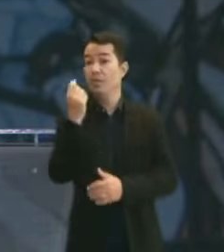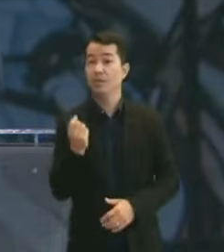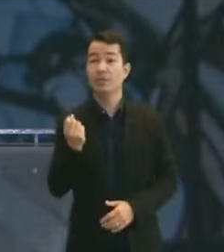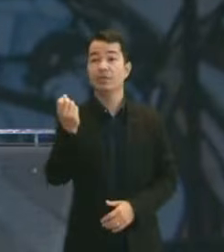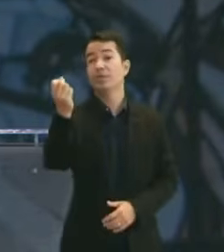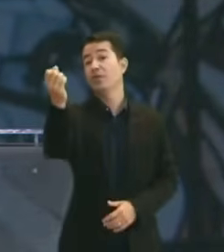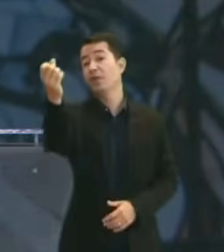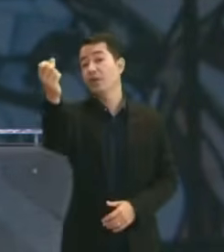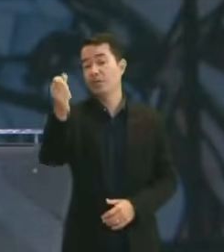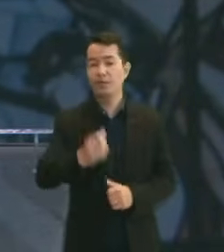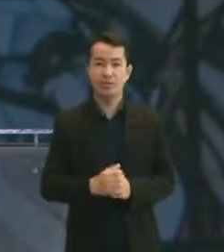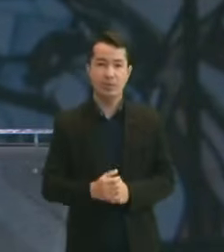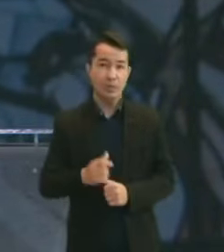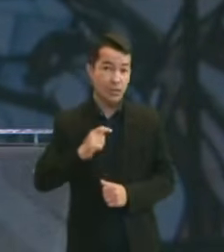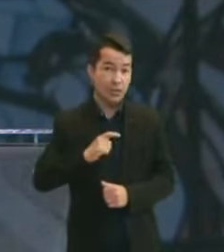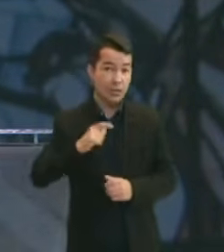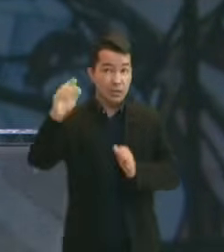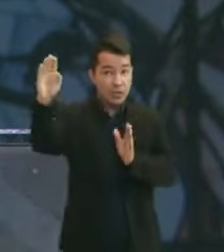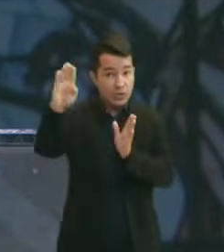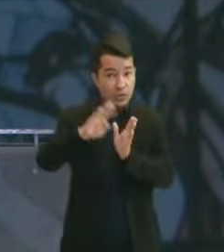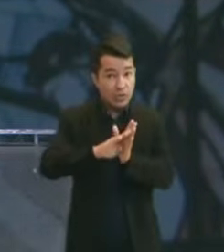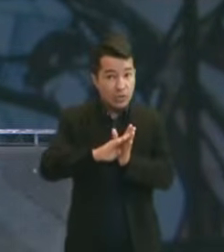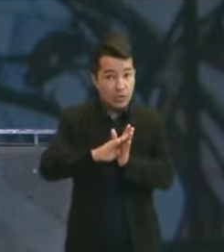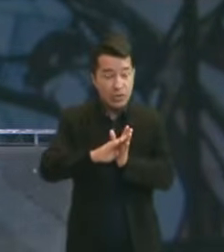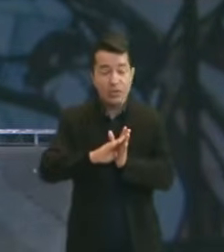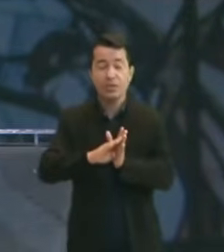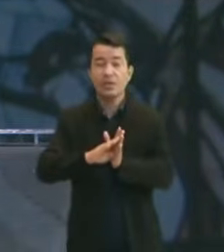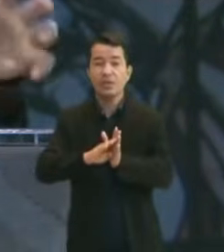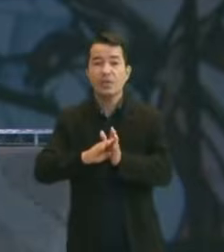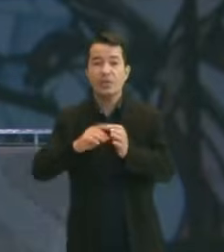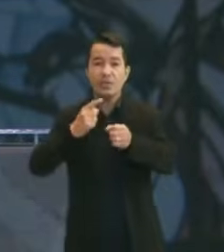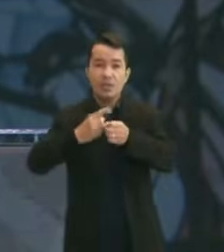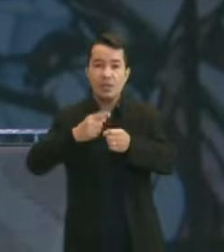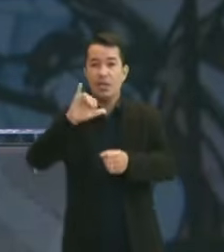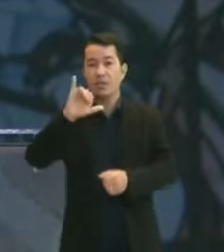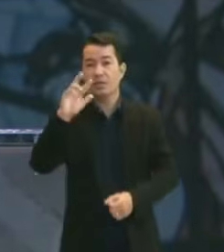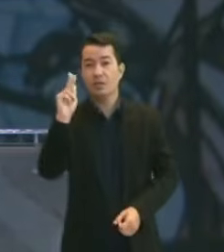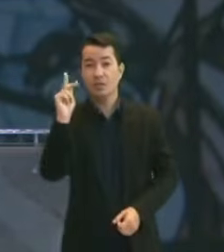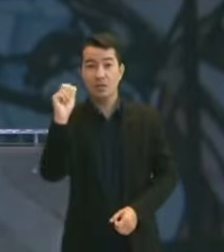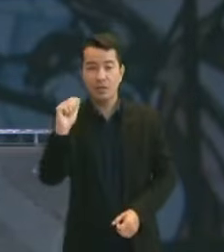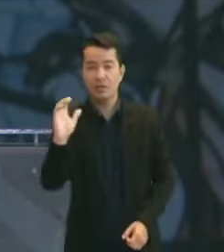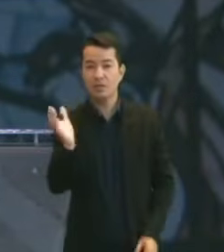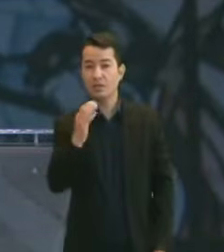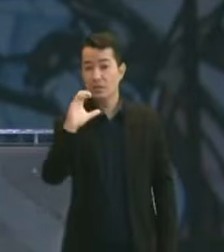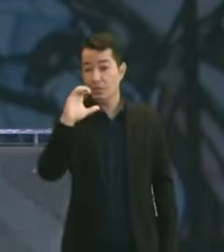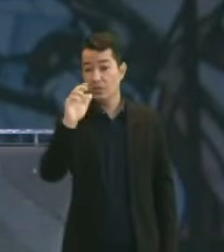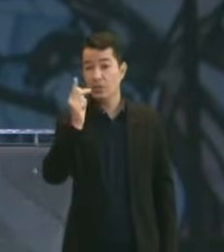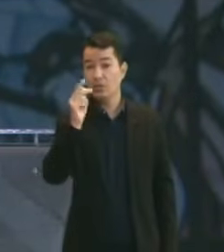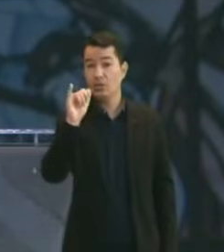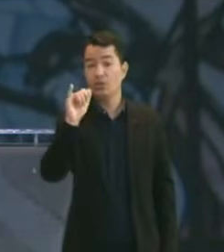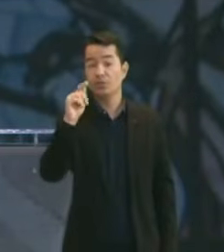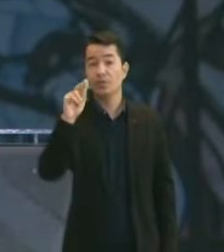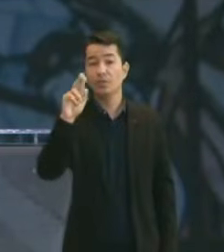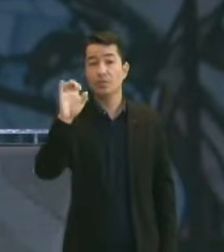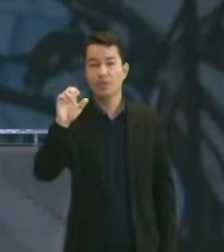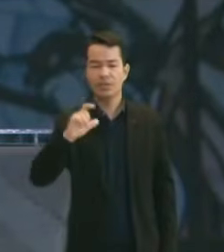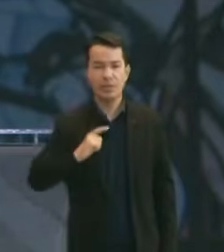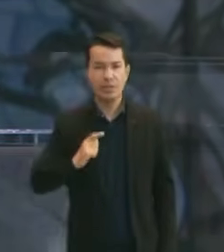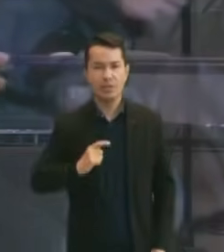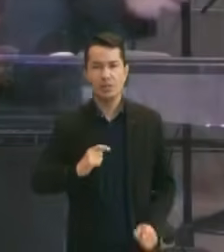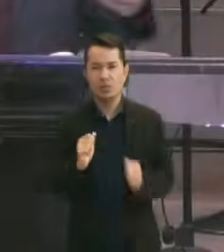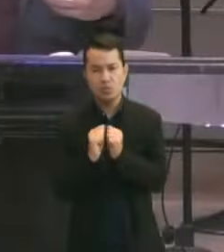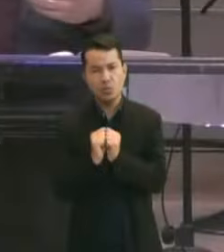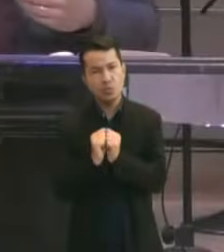Eles foram para a terra natal de Barnabé, a ilha de Chipre. E olha só quem eles levaram com ele nessa experiência de discipulado.